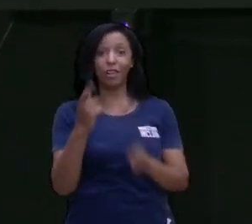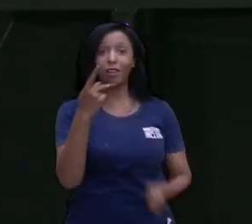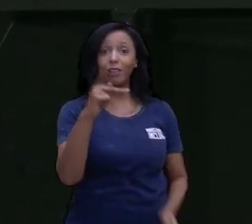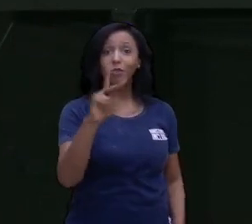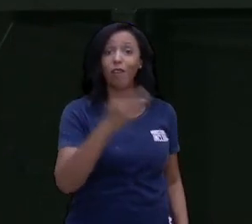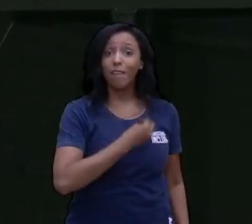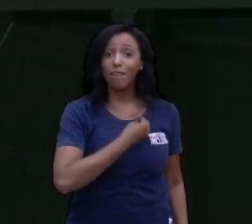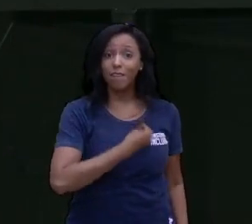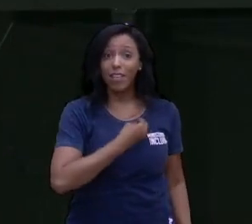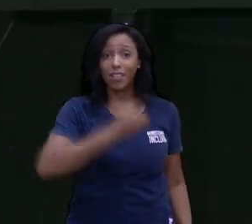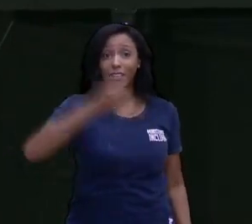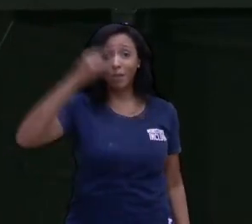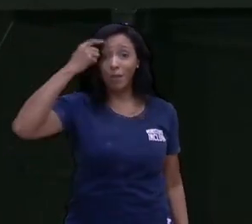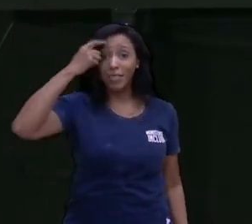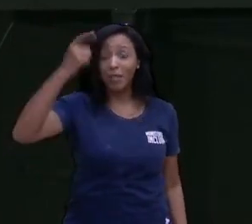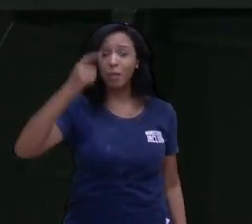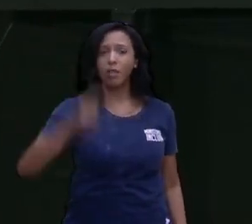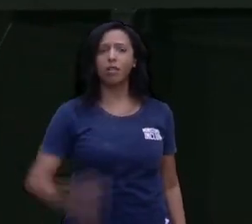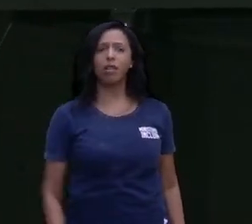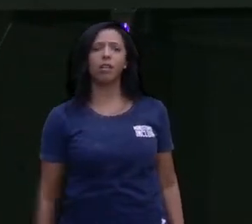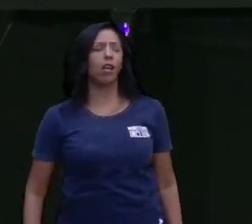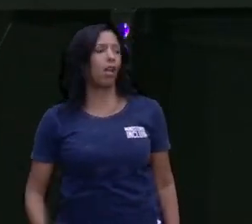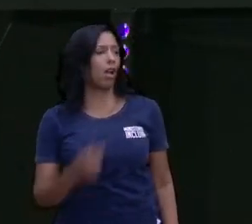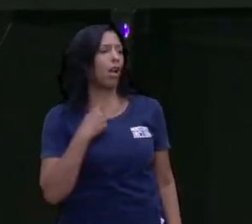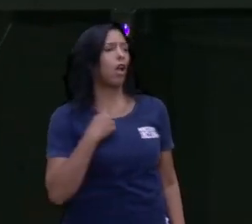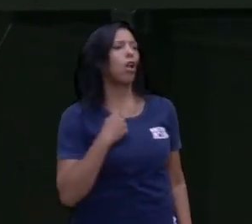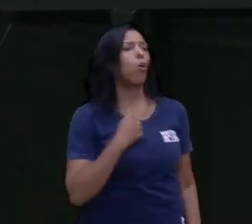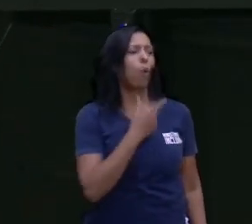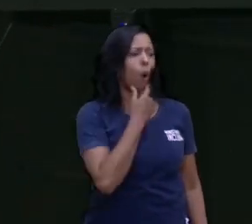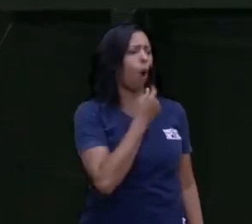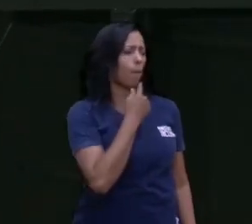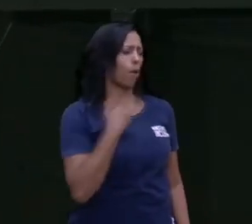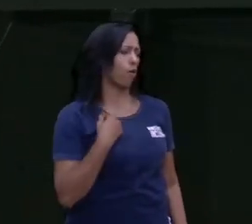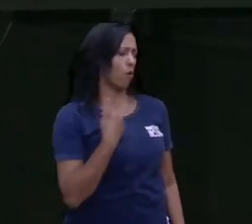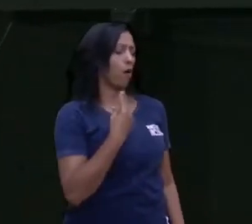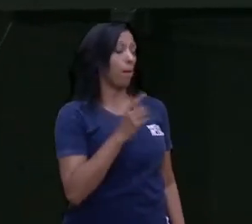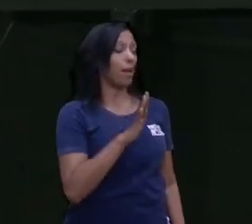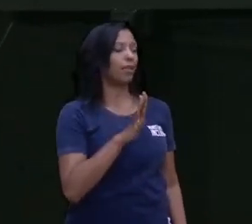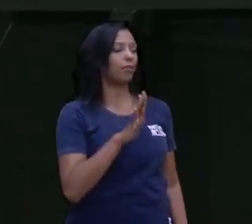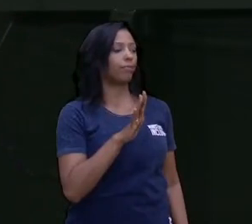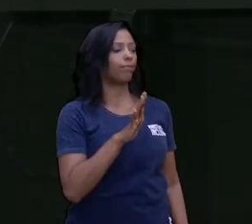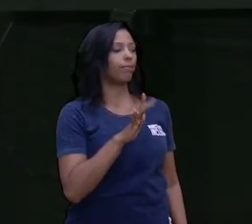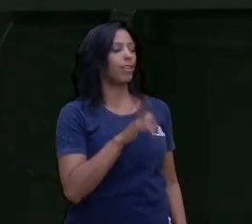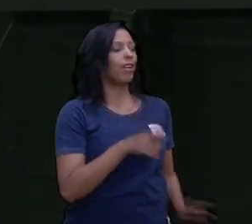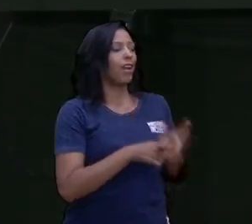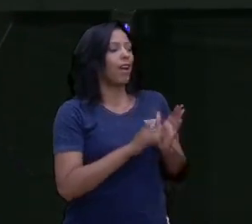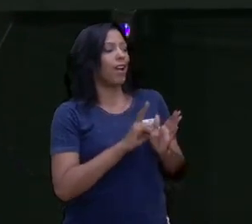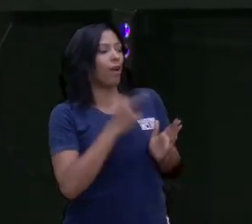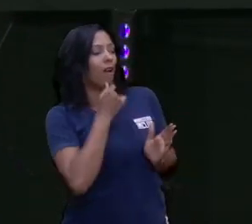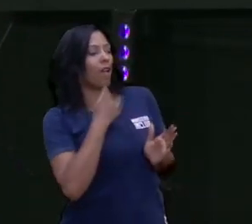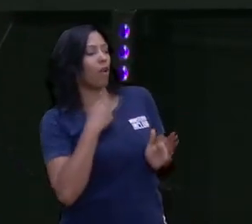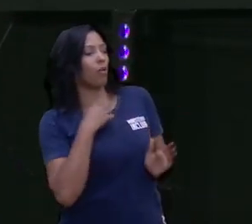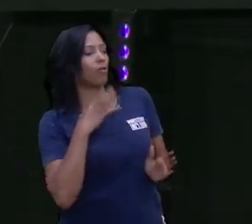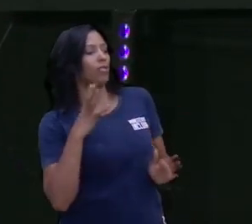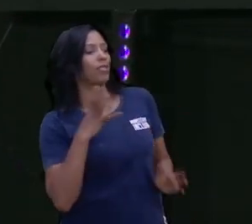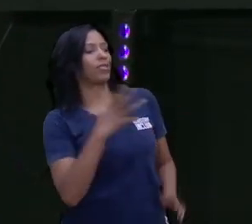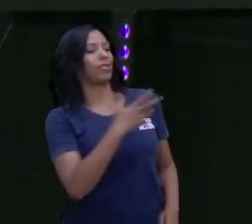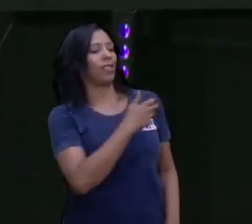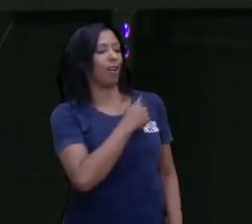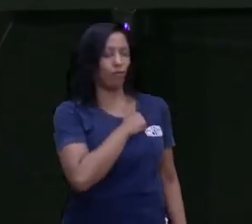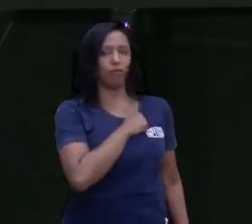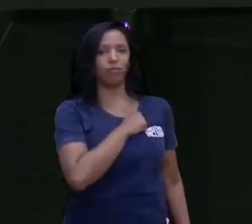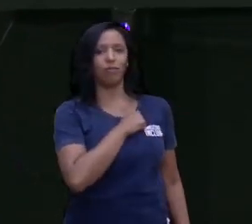porque você fala eu tô com vontade de fazer isso que eu sou homem mas eu sou salvo eu tô com vontade fazer isso que eu tô com raiva mas eu